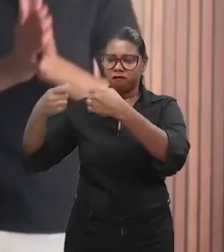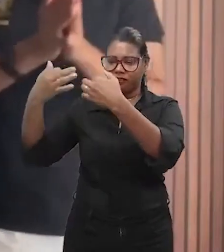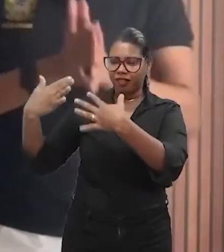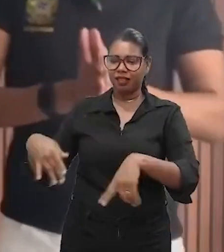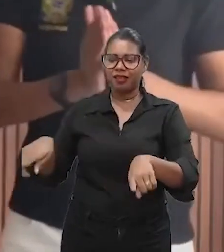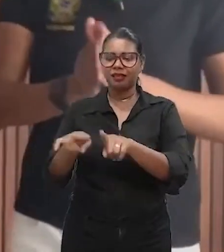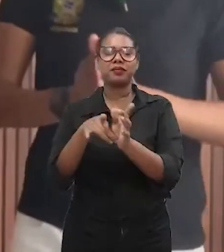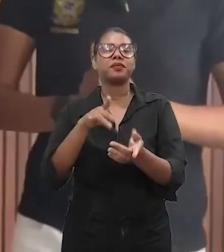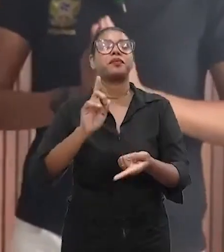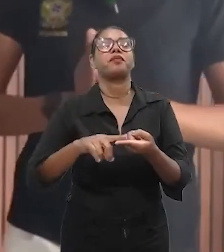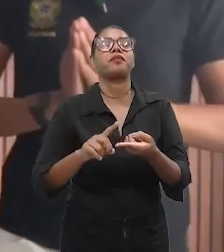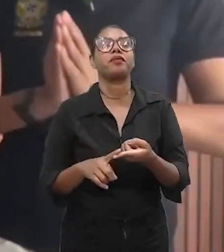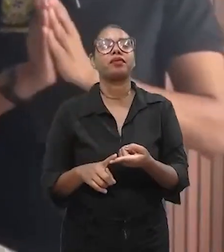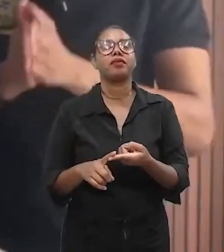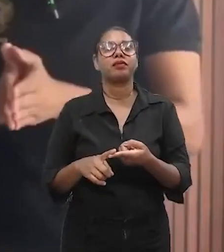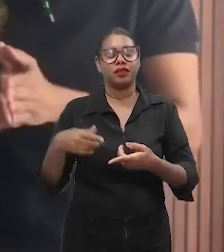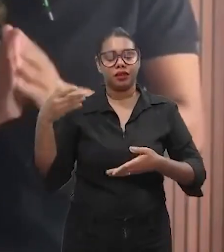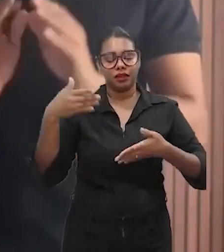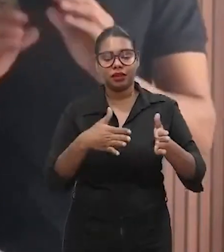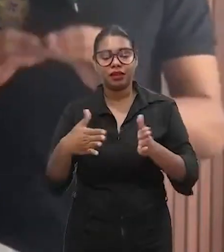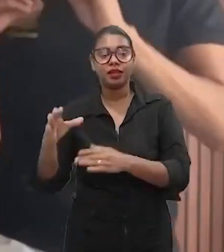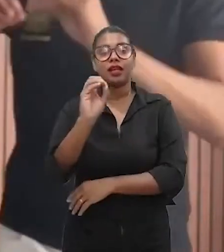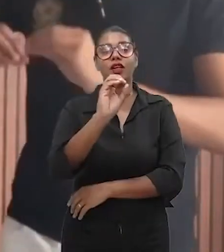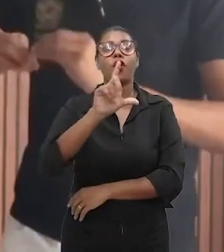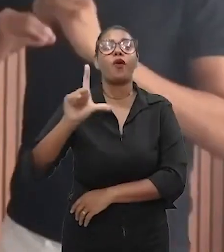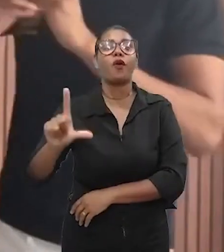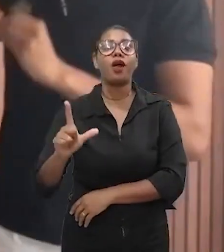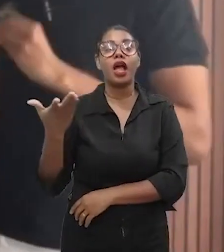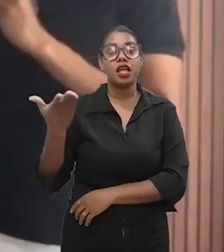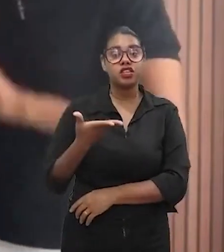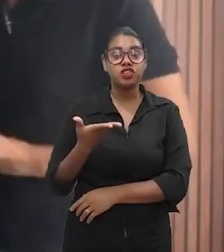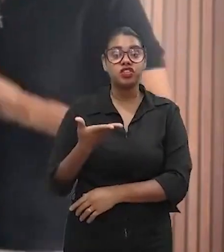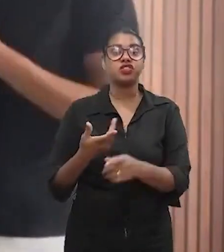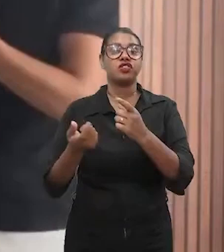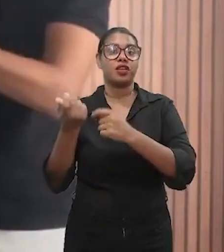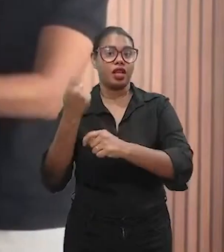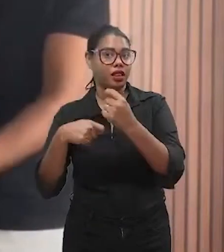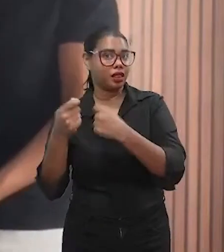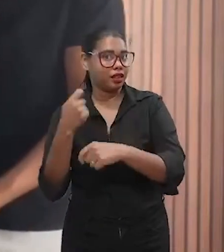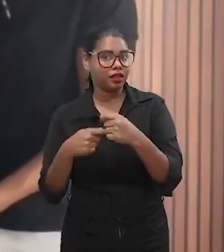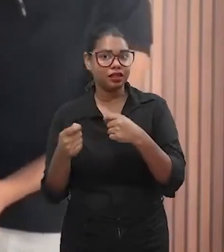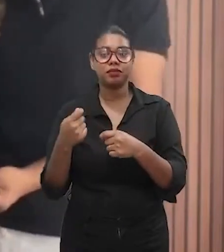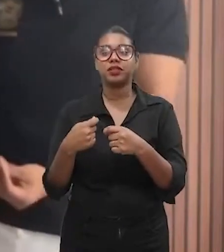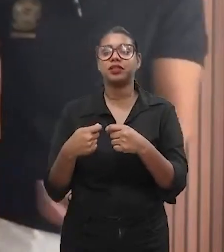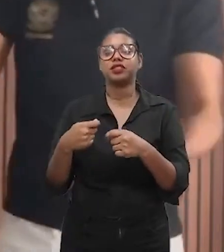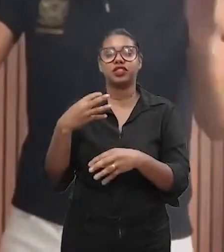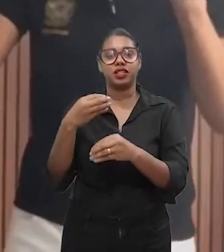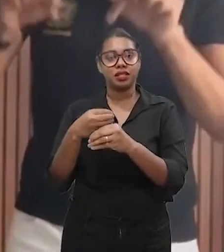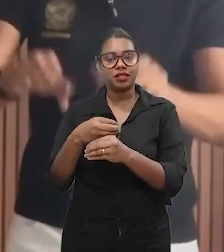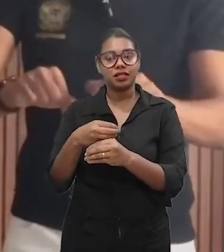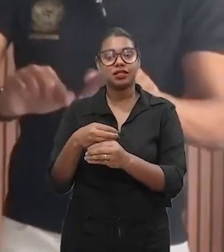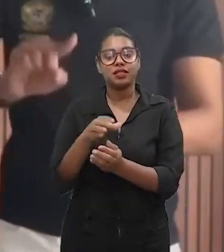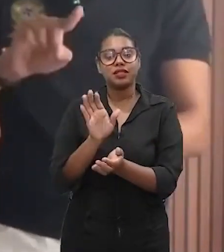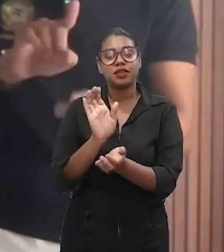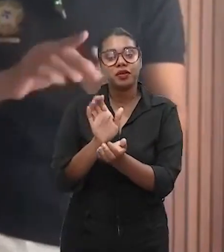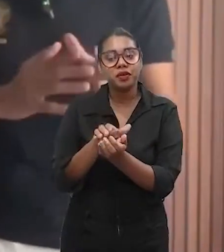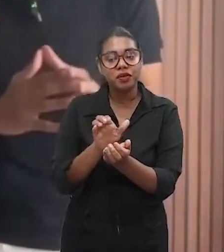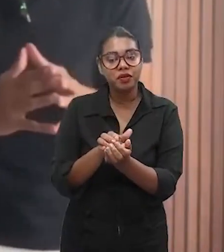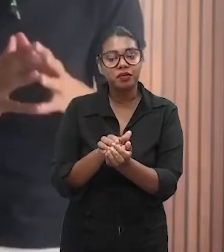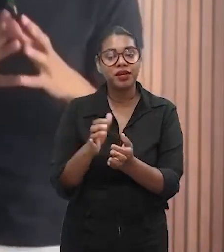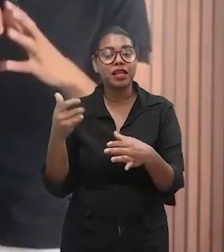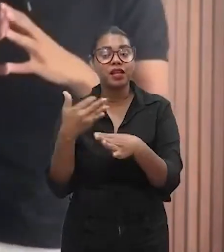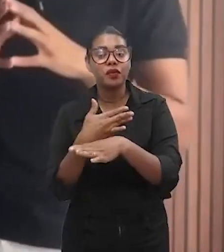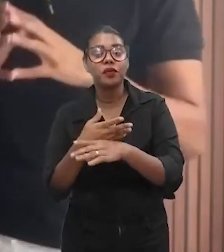falando, de Pernambuco estava partindo de Olinda. Já a administração econômica de Pernambuco partia do